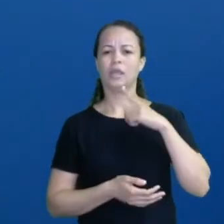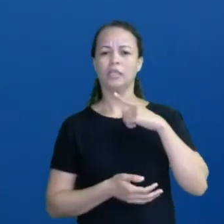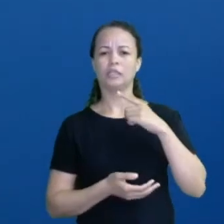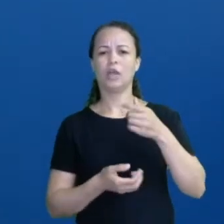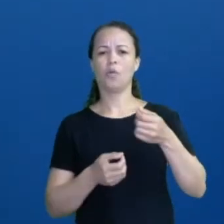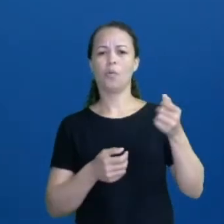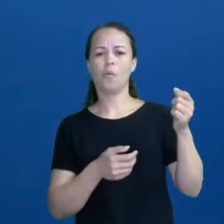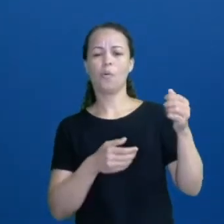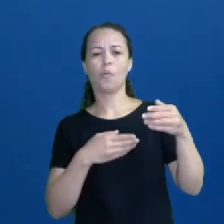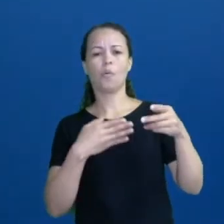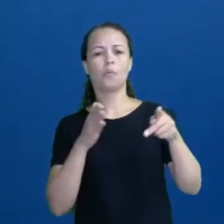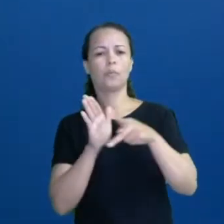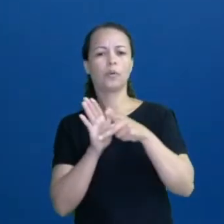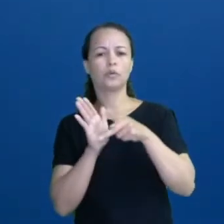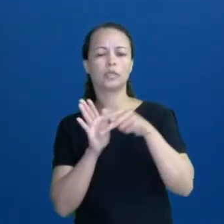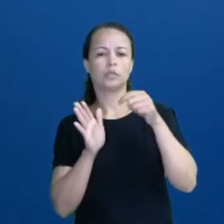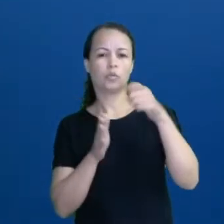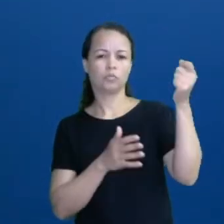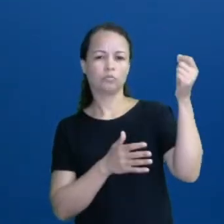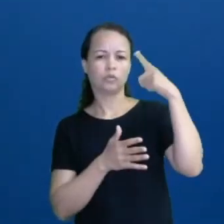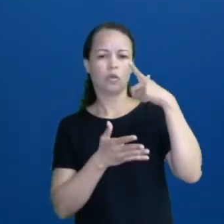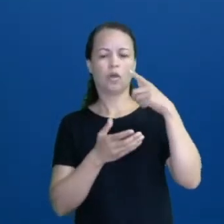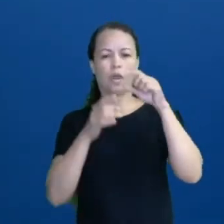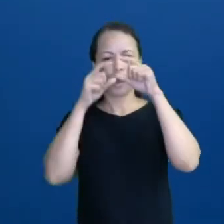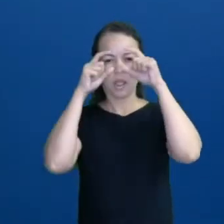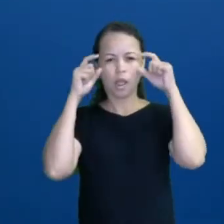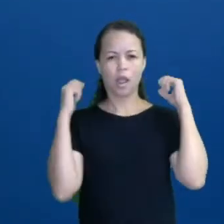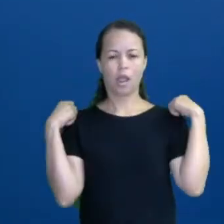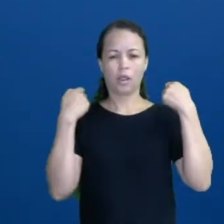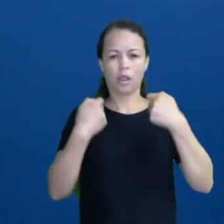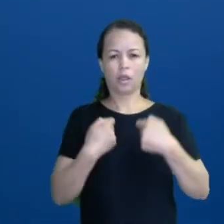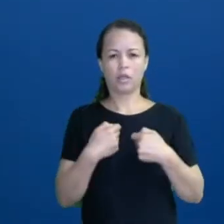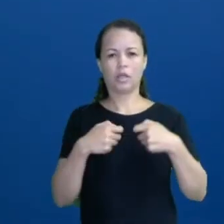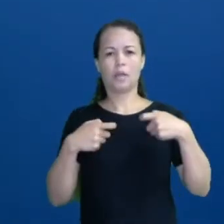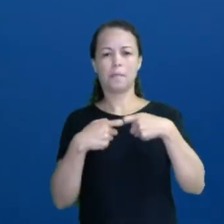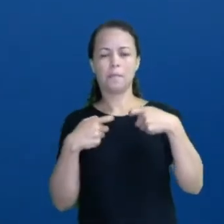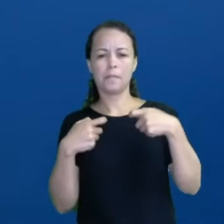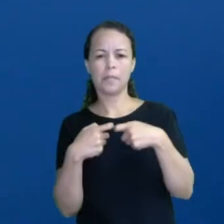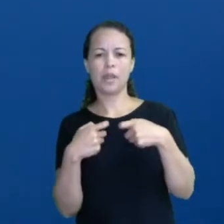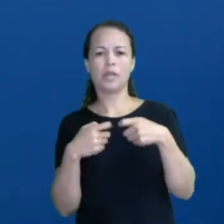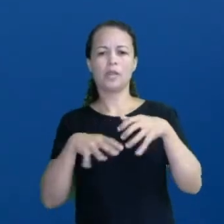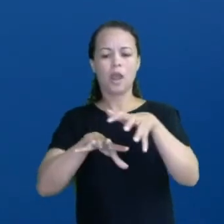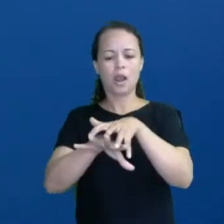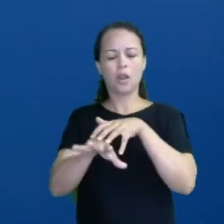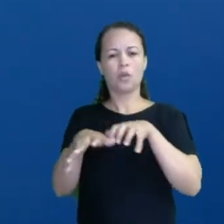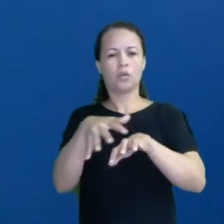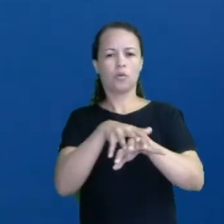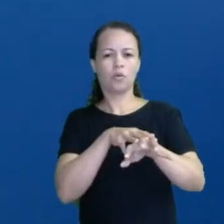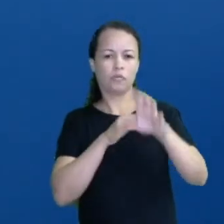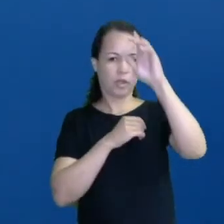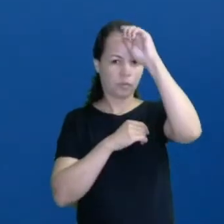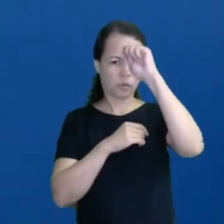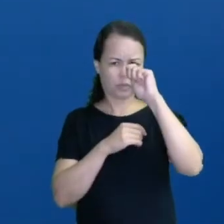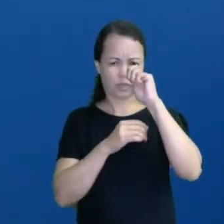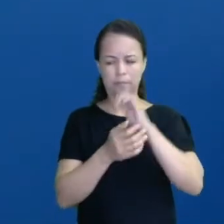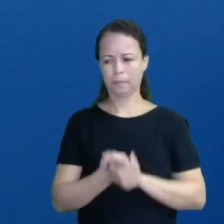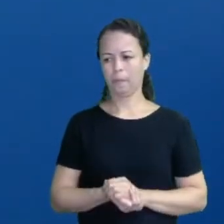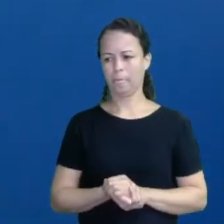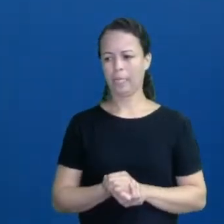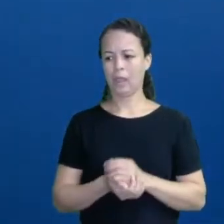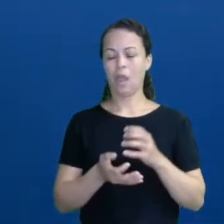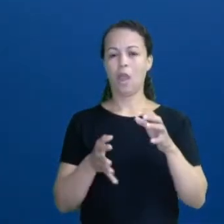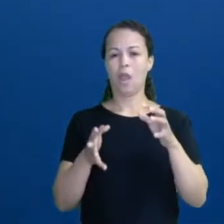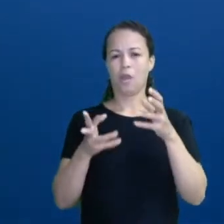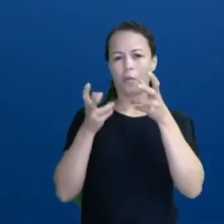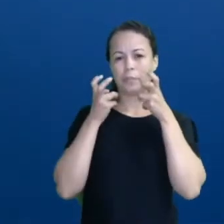solar, casaco, óculos de sol, meia, luva e boné. Observa a roupa deles, é roupa de banho, então